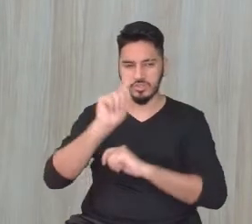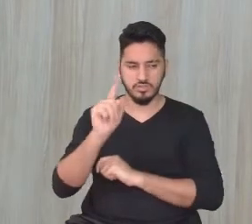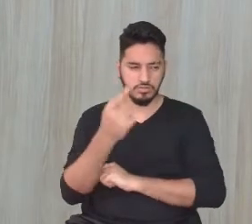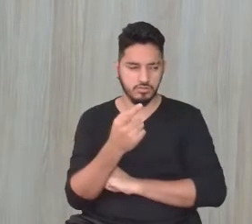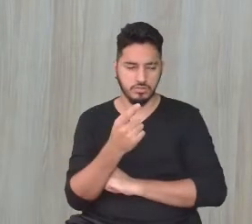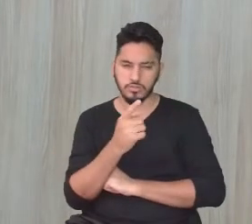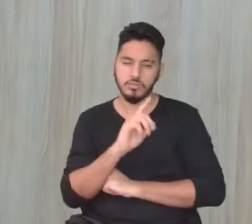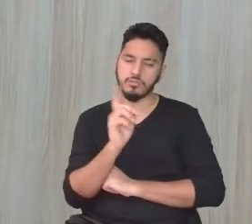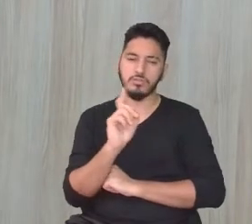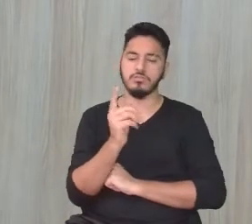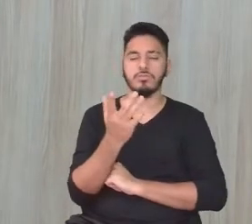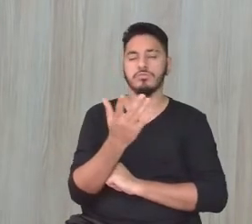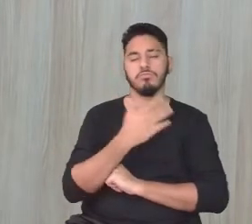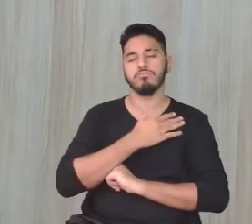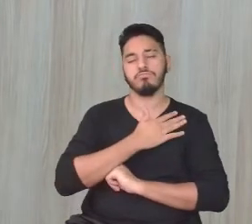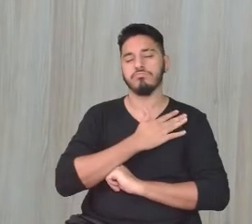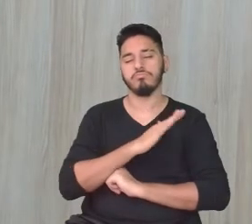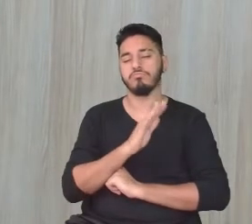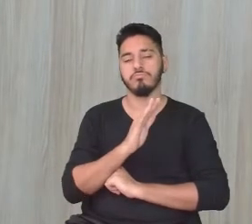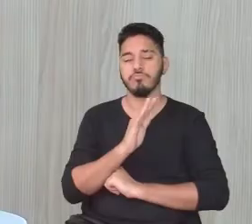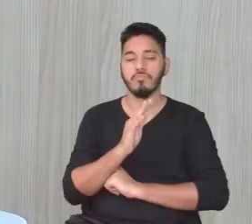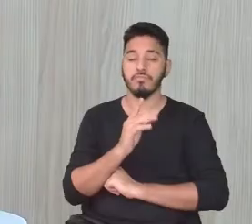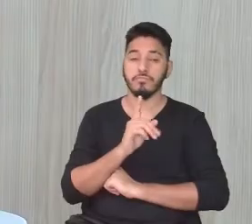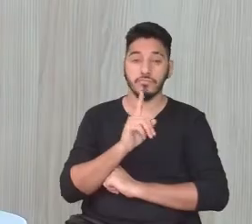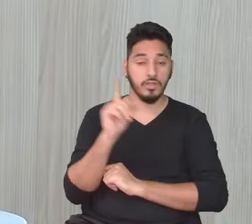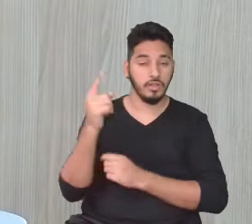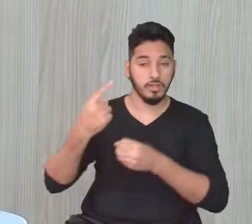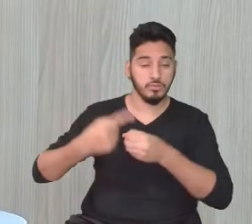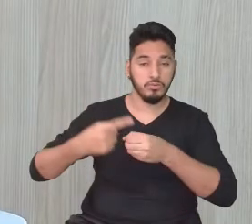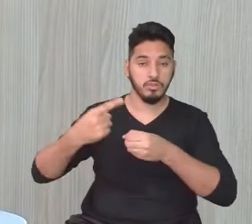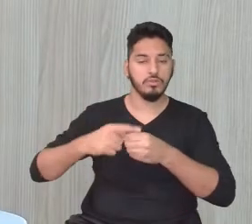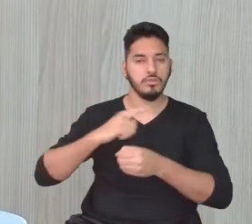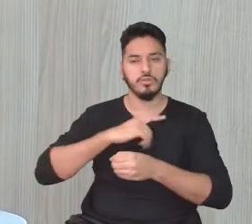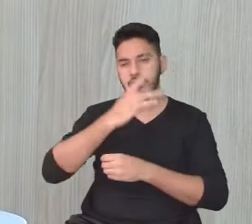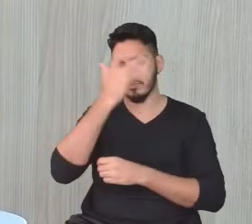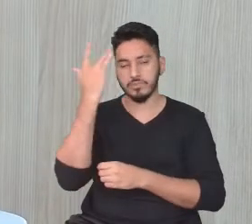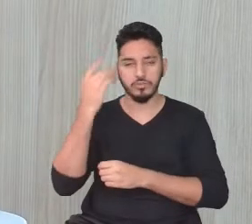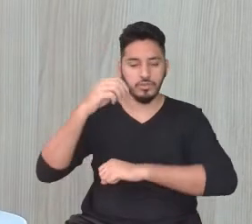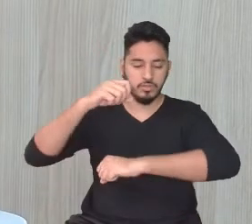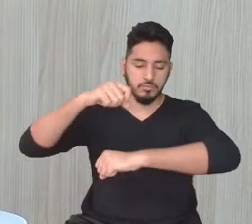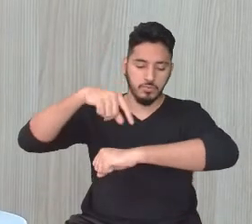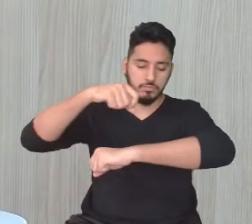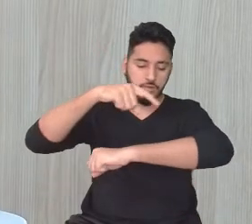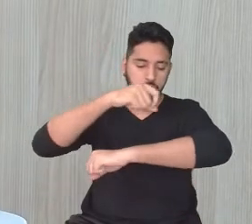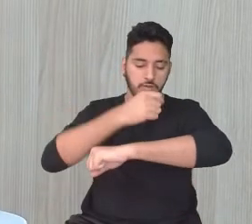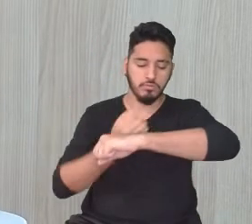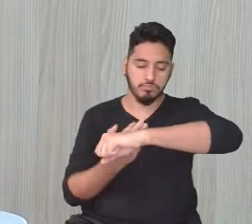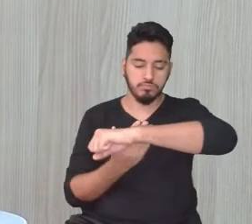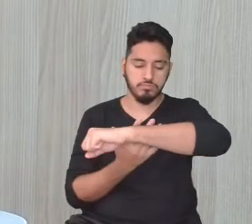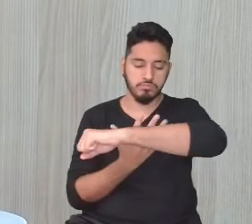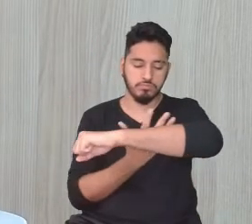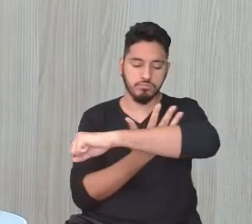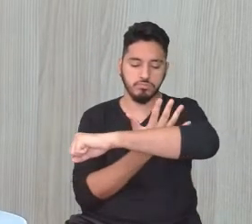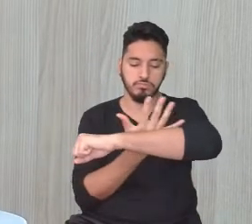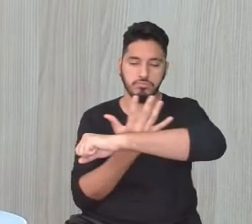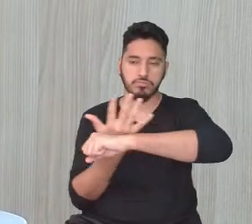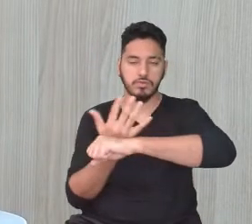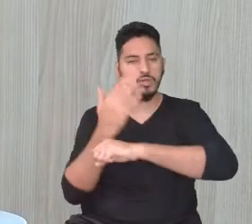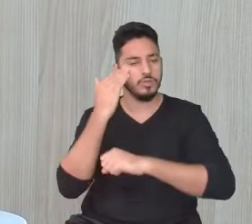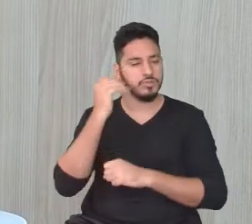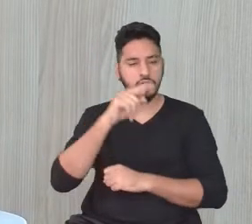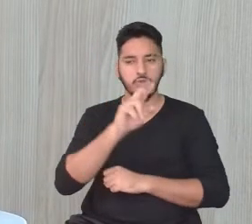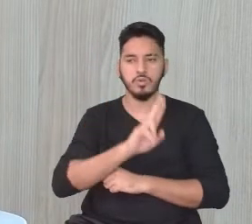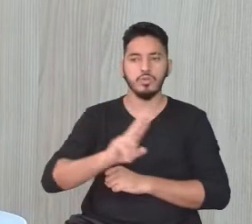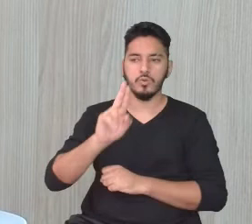professora nós vamos falar negócio é natural né eu lá mesmo no interior mesmo que o pessoal que planta né e eu sei que eu adoro que